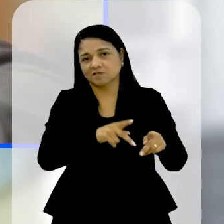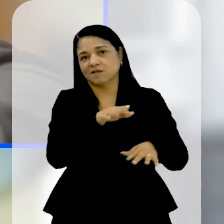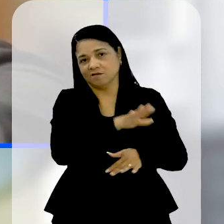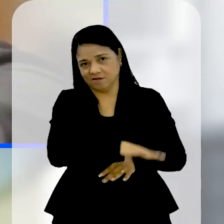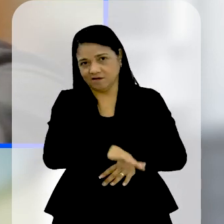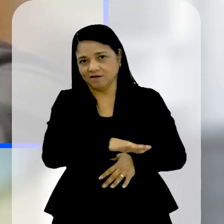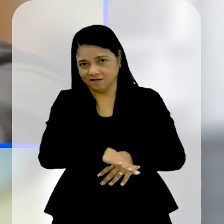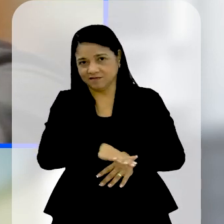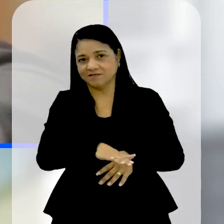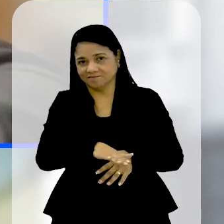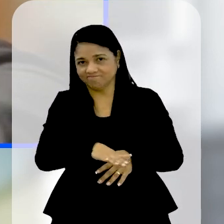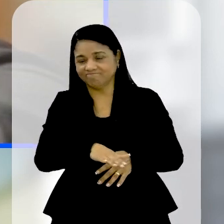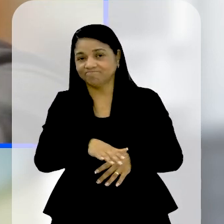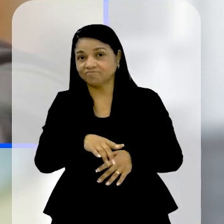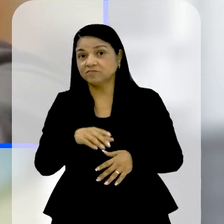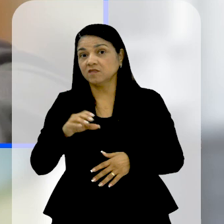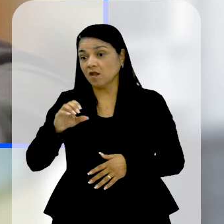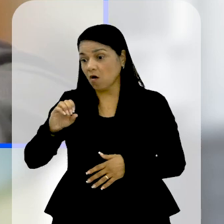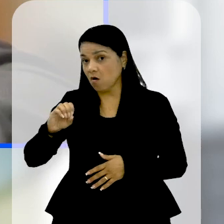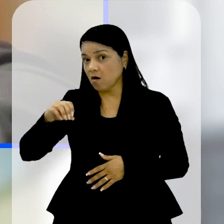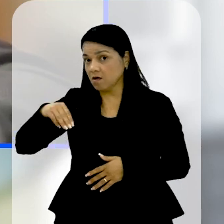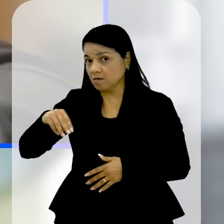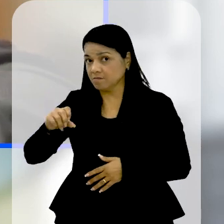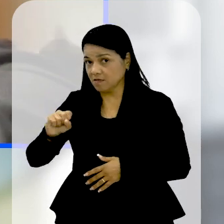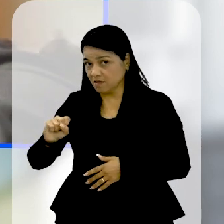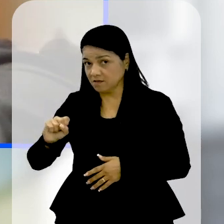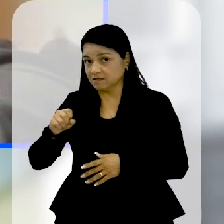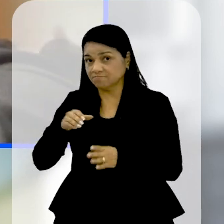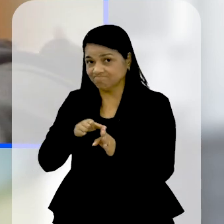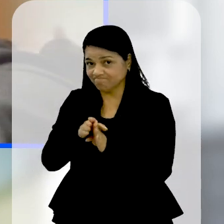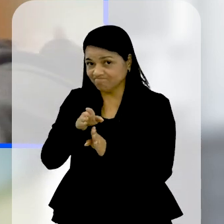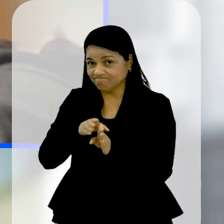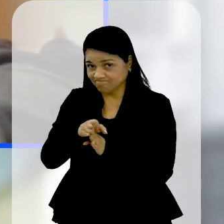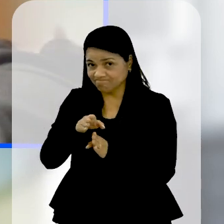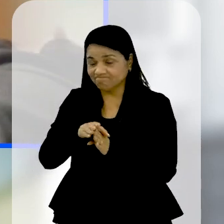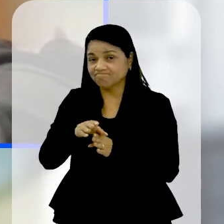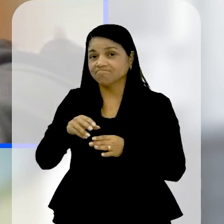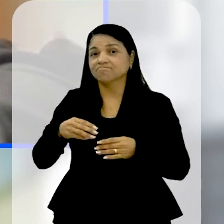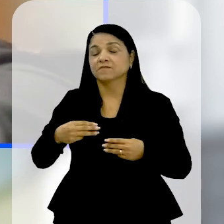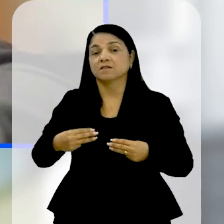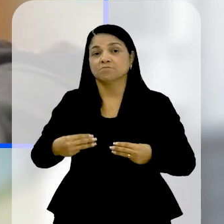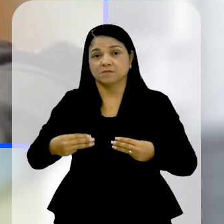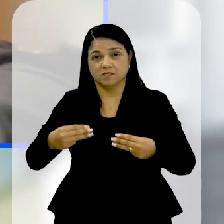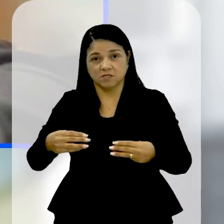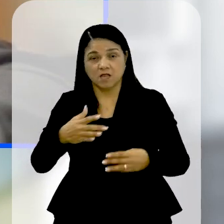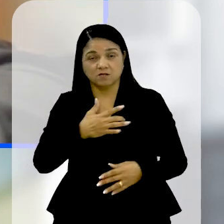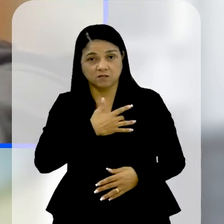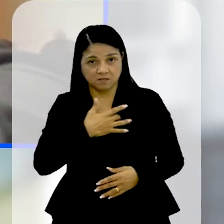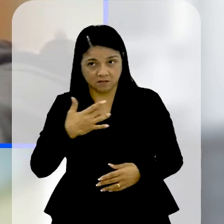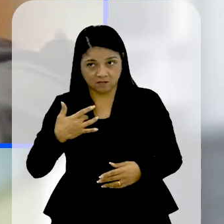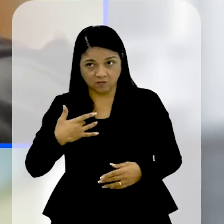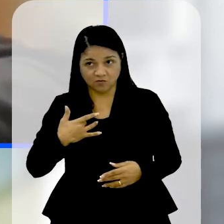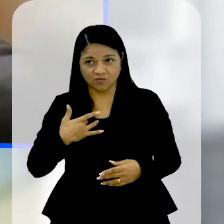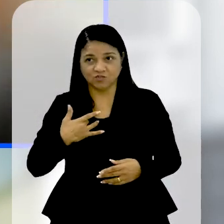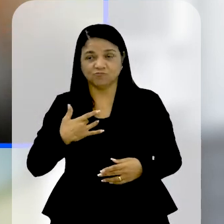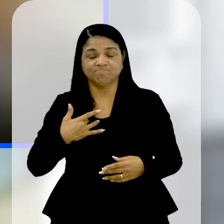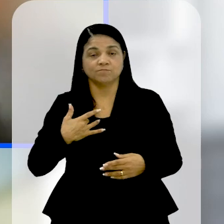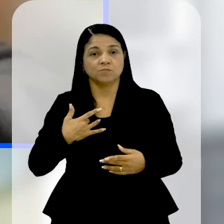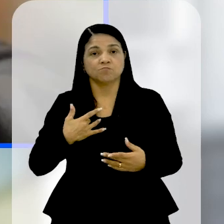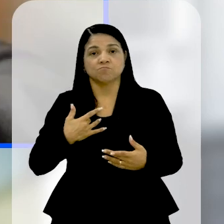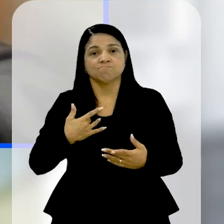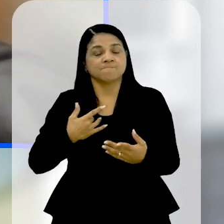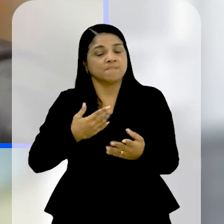tem um problema sério disso, e hoje a própria OMS, e acredito que o Ministério da Saúde, em breve, já vai se alinhar também com isso,